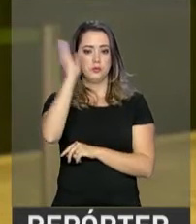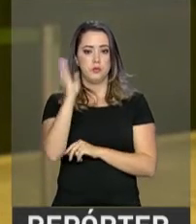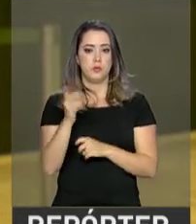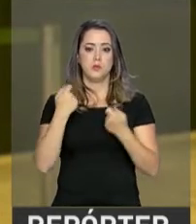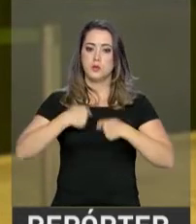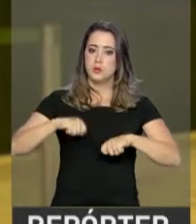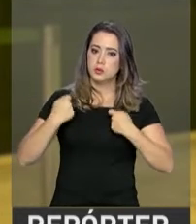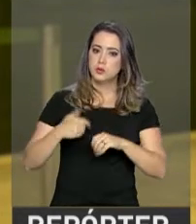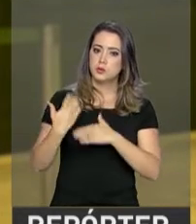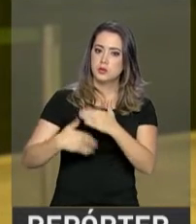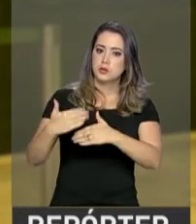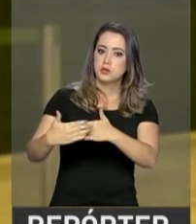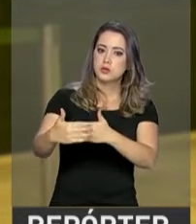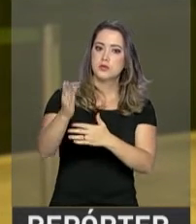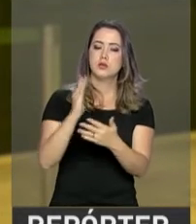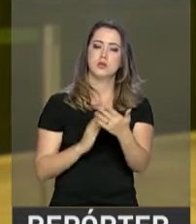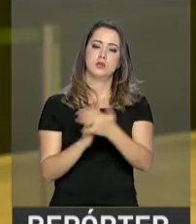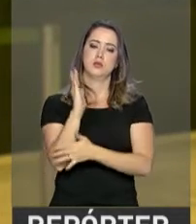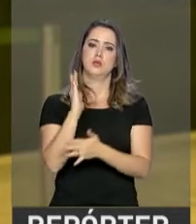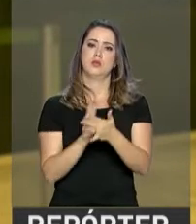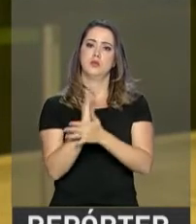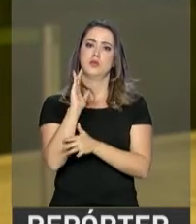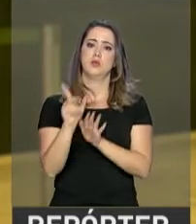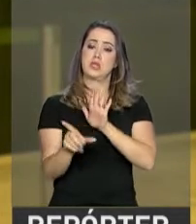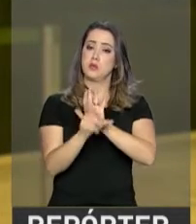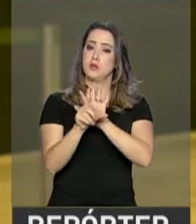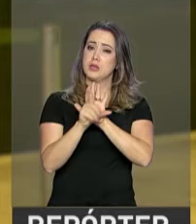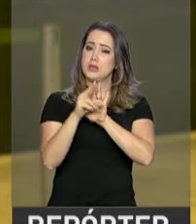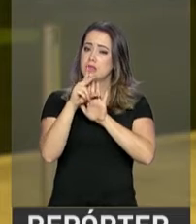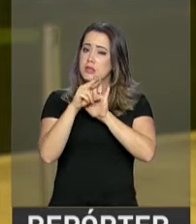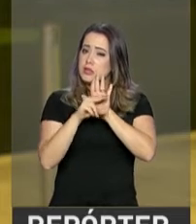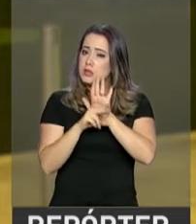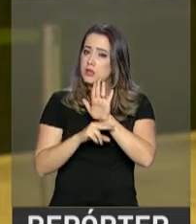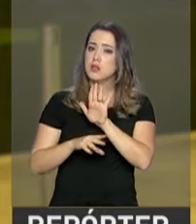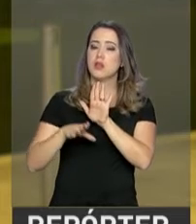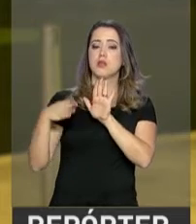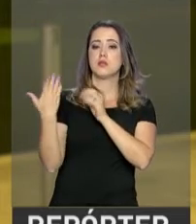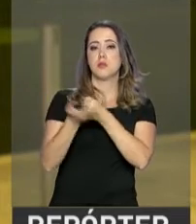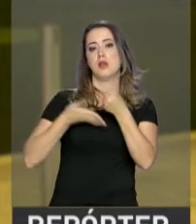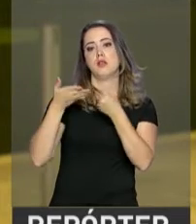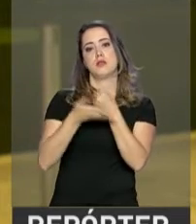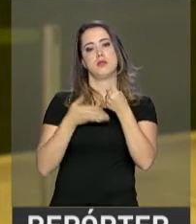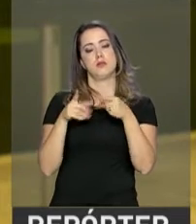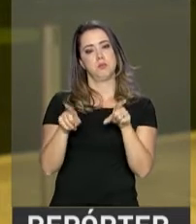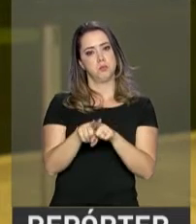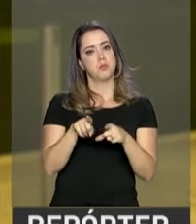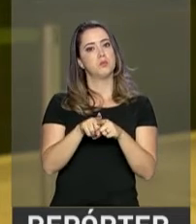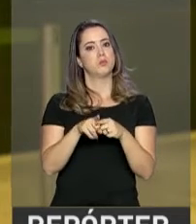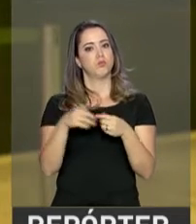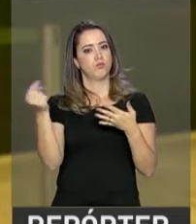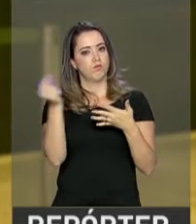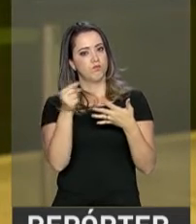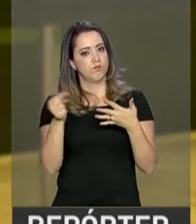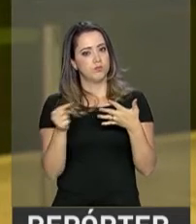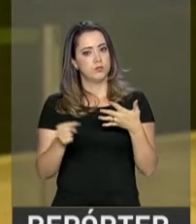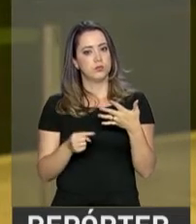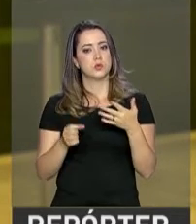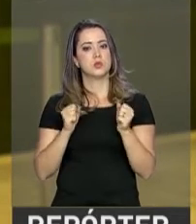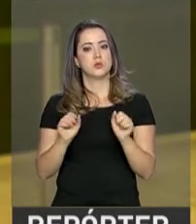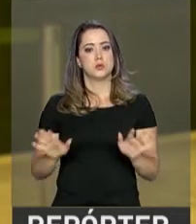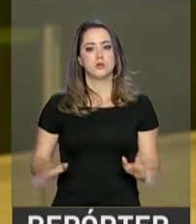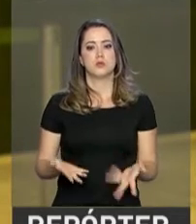precisa avançar na aprovação de reformas estruturantes e na criação de um conjunto de medidas para